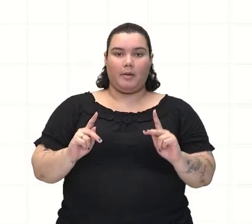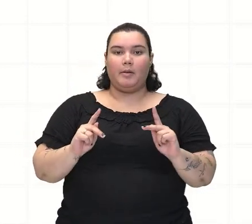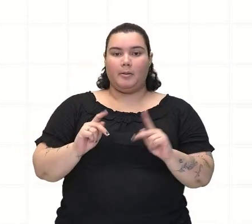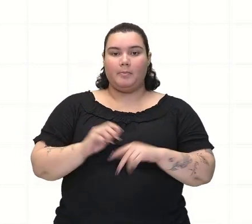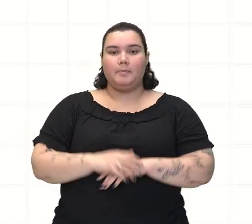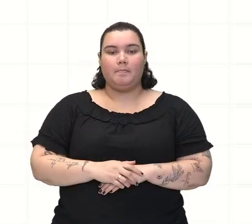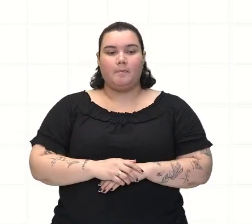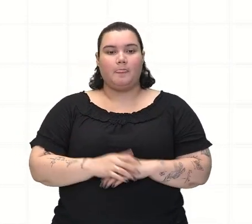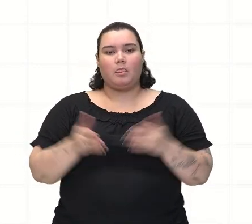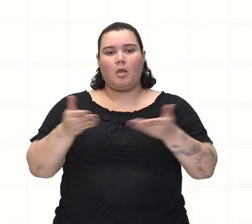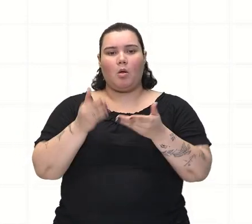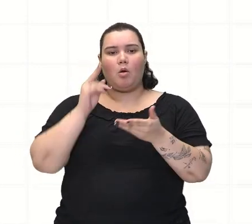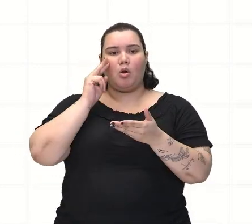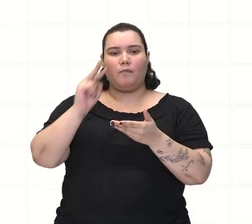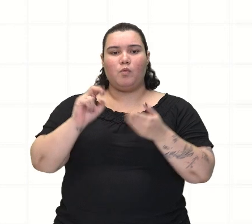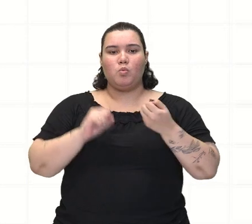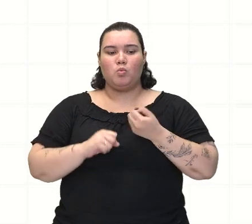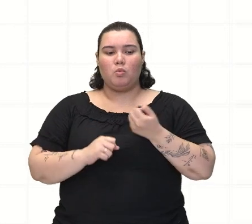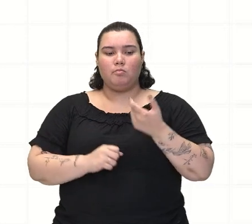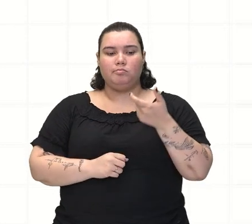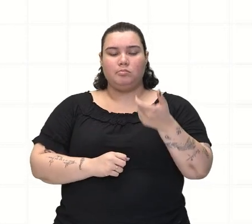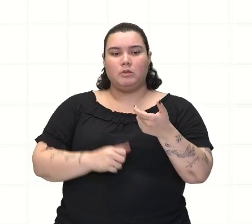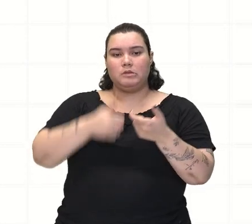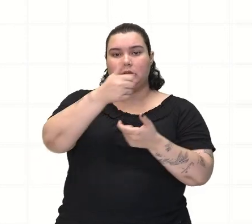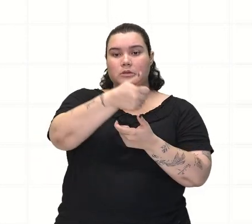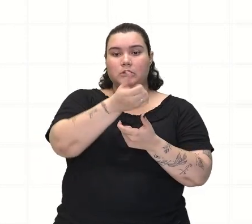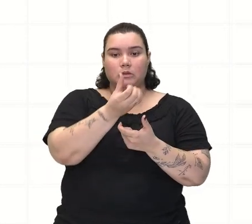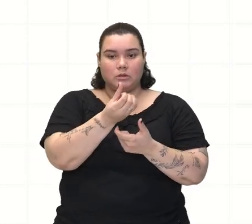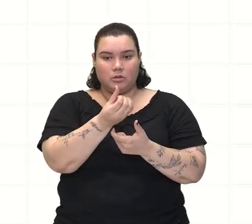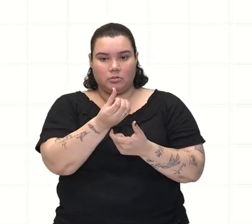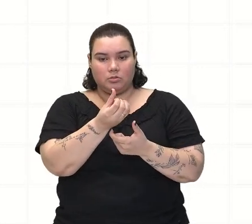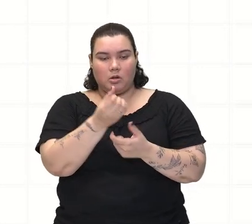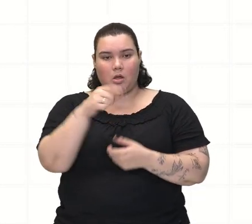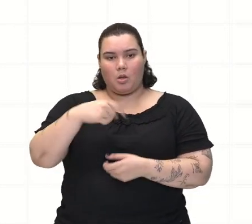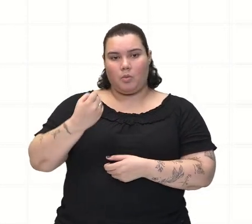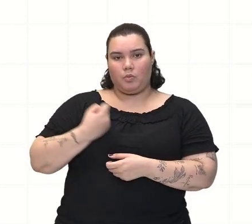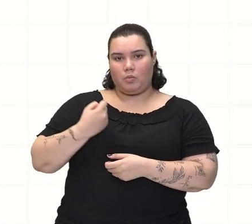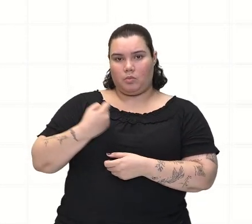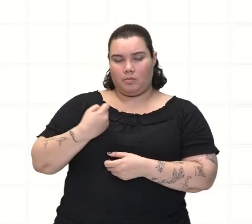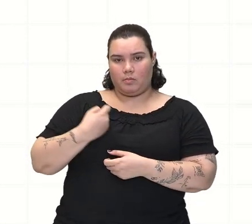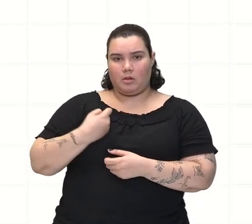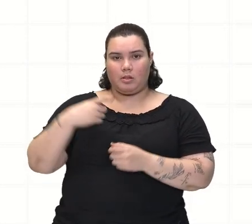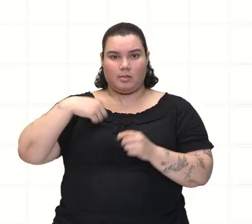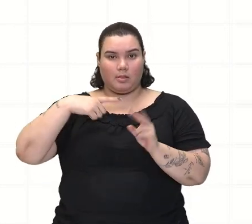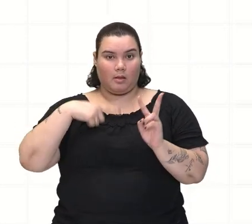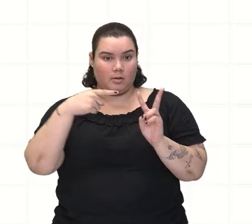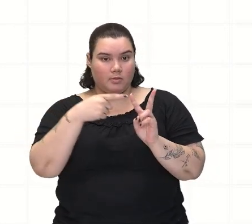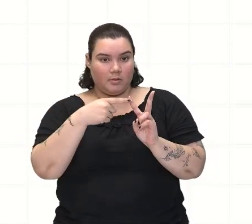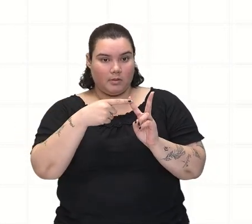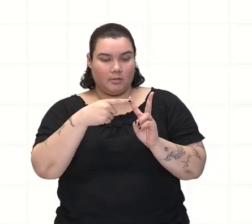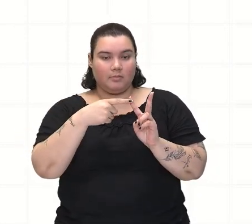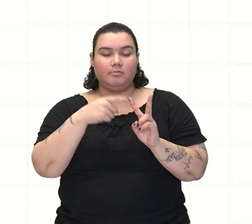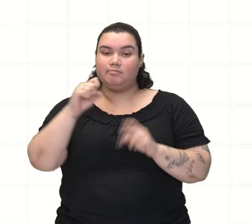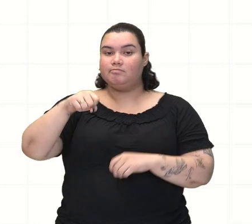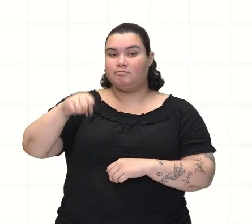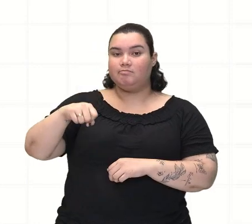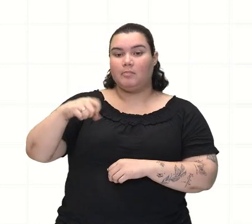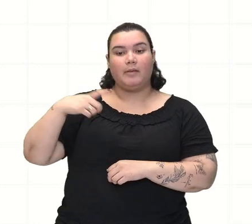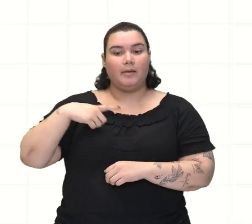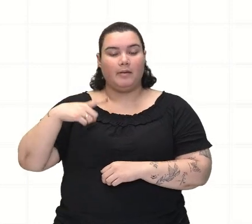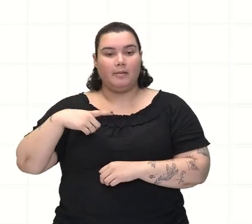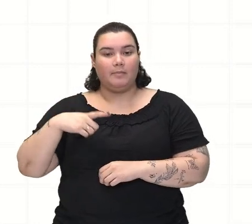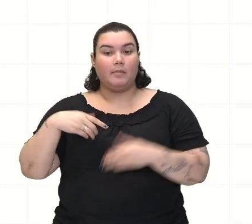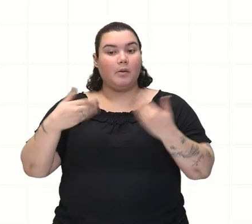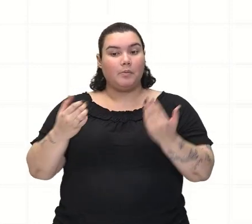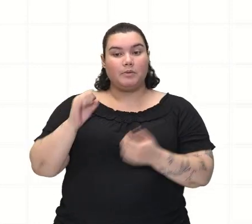agora para o termo independente. O termo independente, ele é um número que tem raiz quadrada? Sim. Então, se